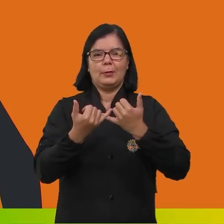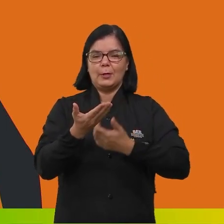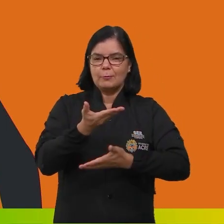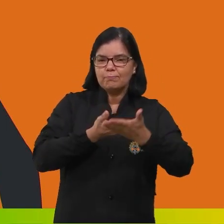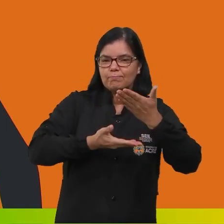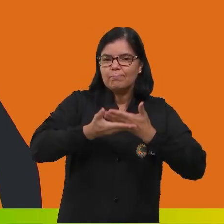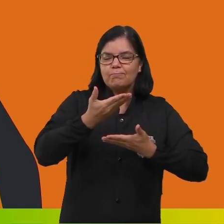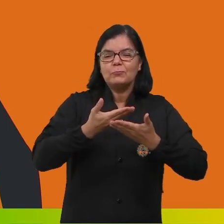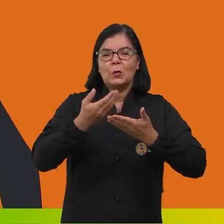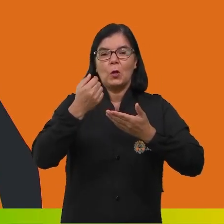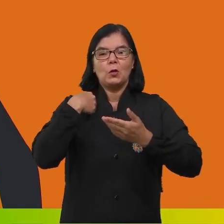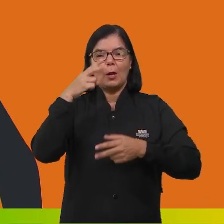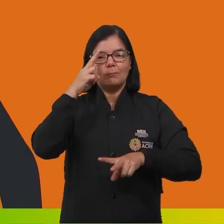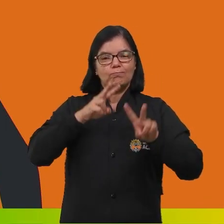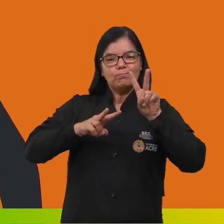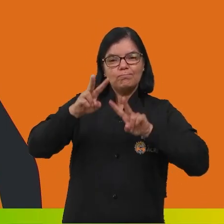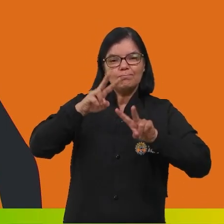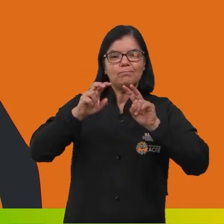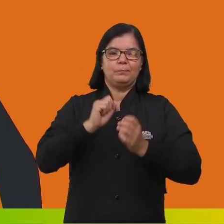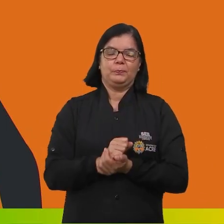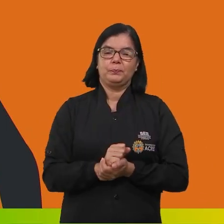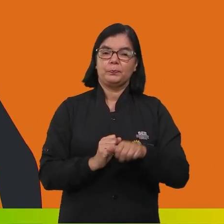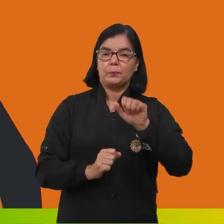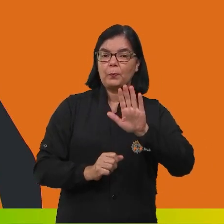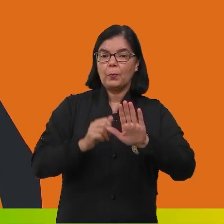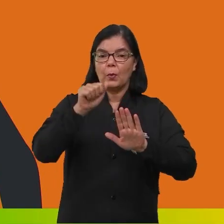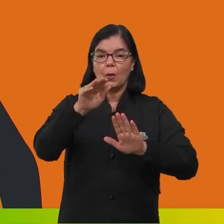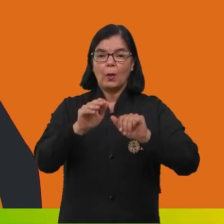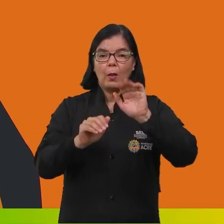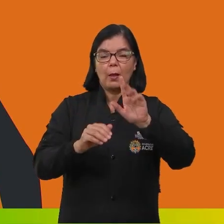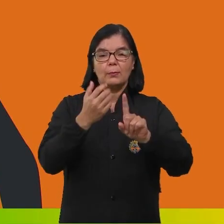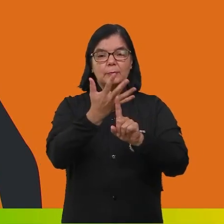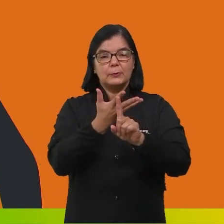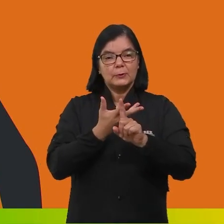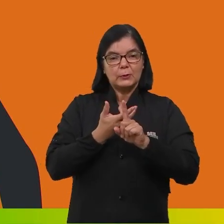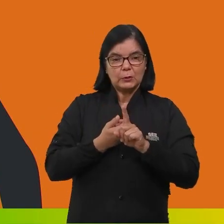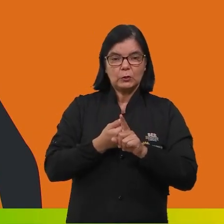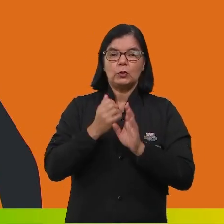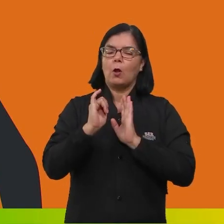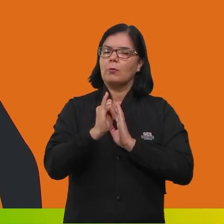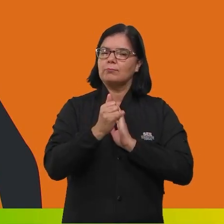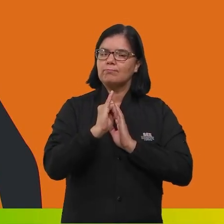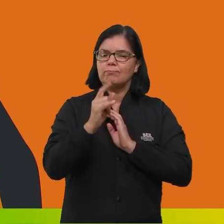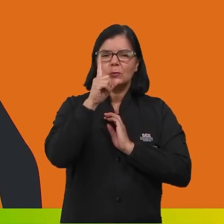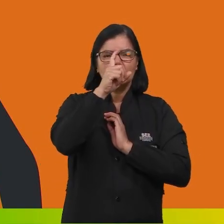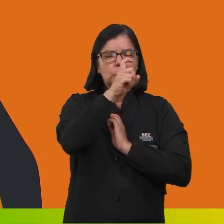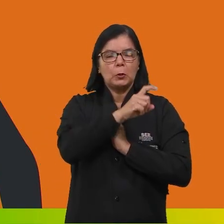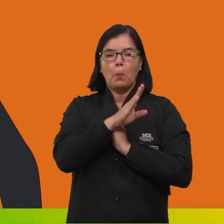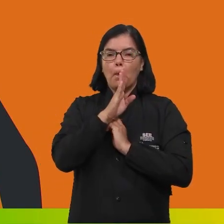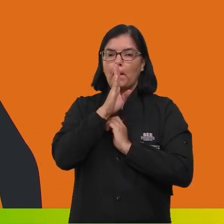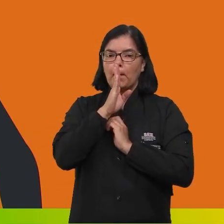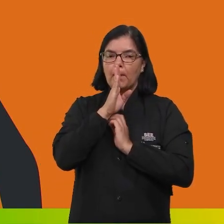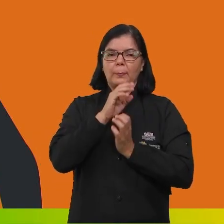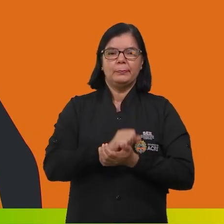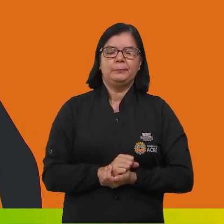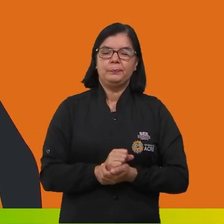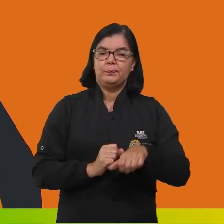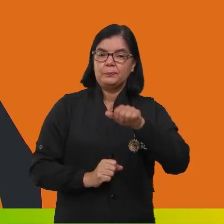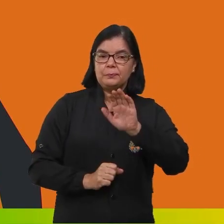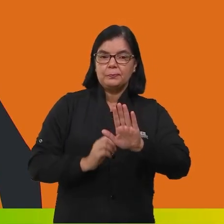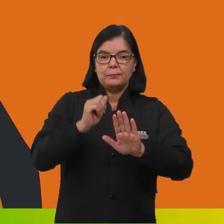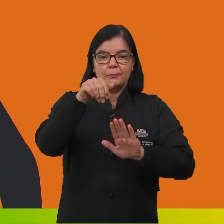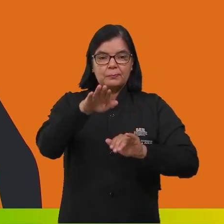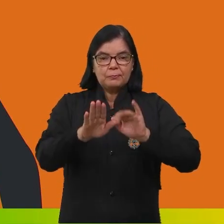e entretenimento lúdico. A mímica artística, narrativa complexa sem palavras. A